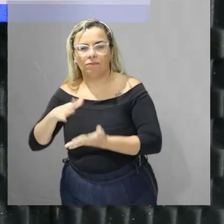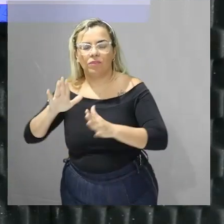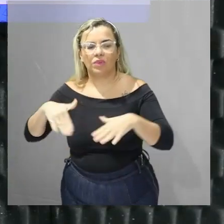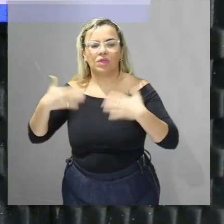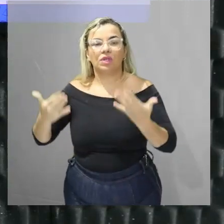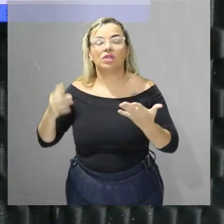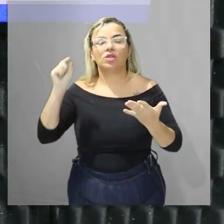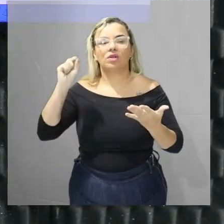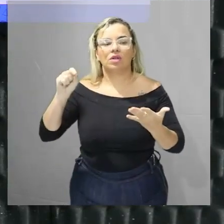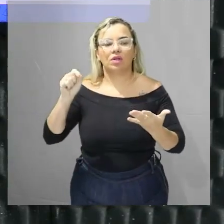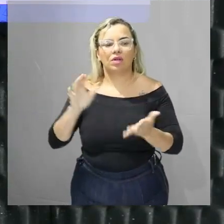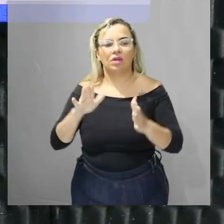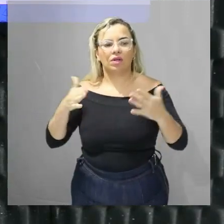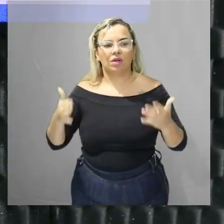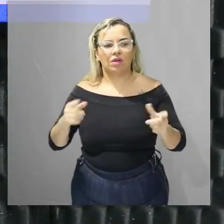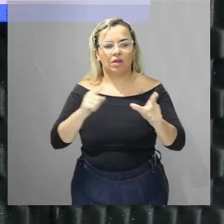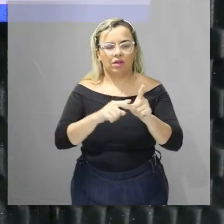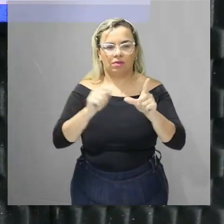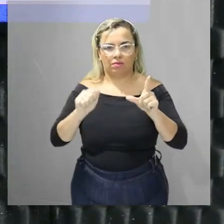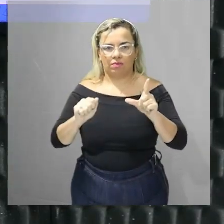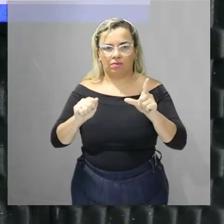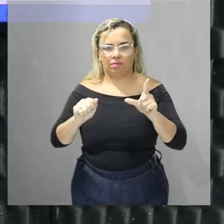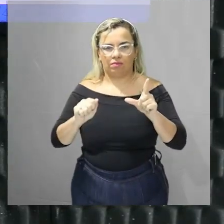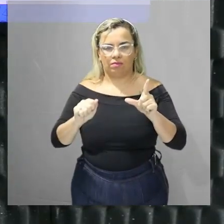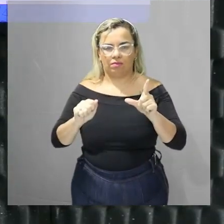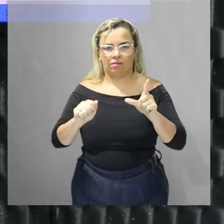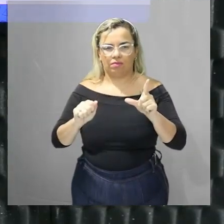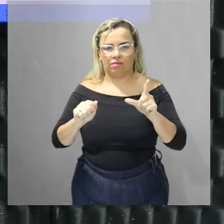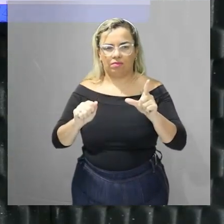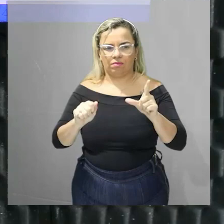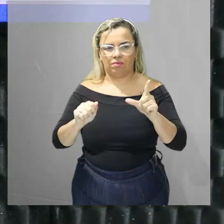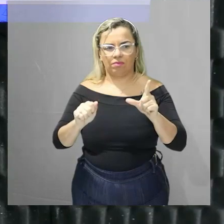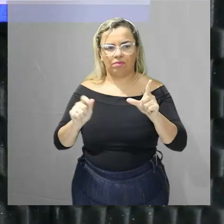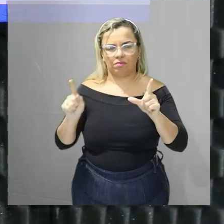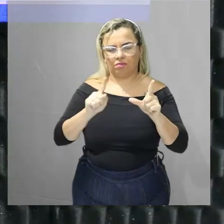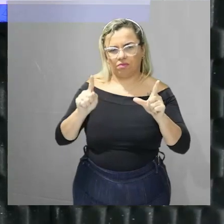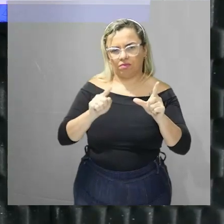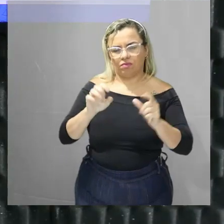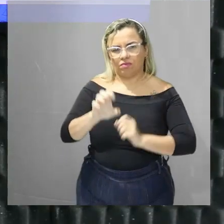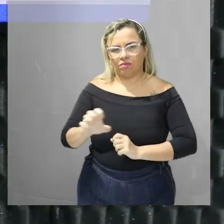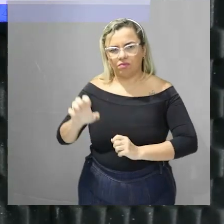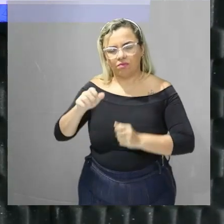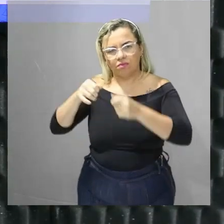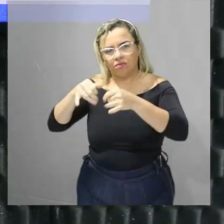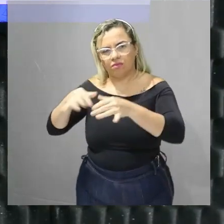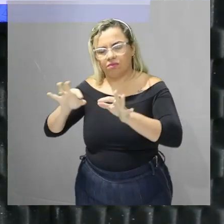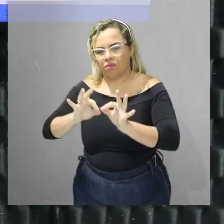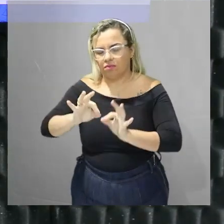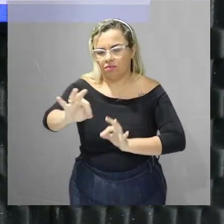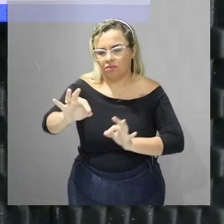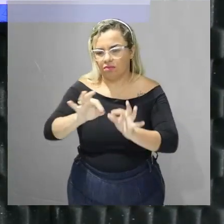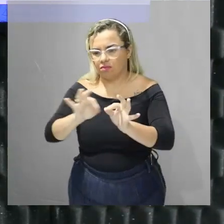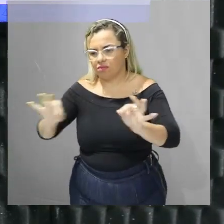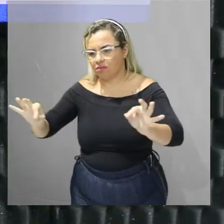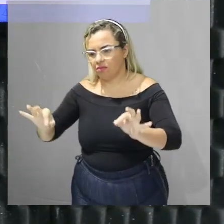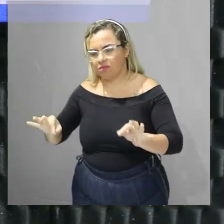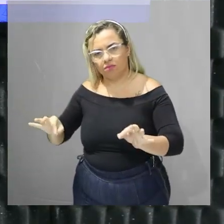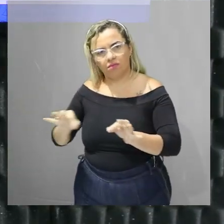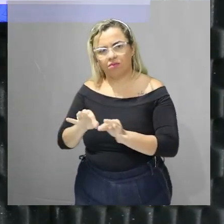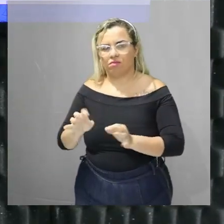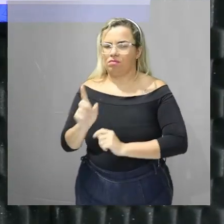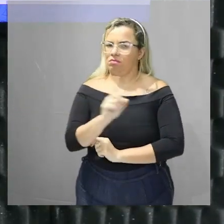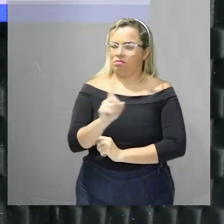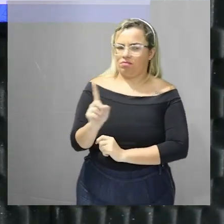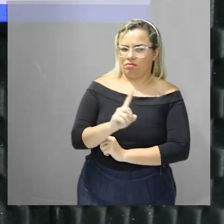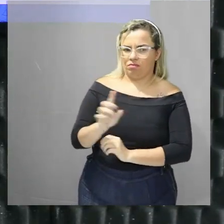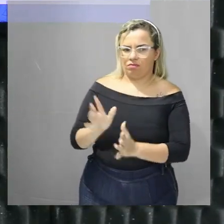quê, Marcos? É escala cartográfica? Não é, galera, né? Escala cartográfica é uma proporção em mapa, né, em